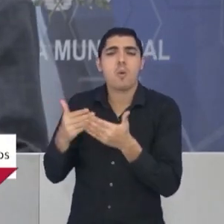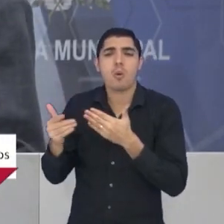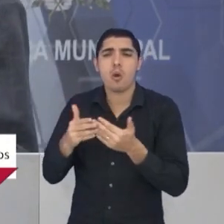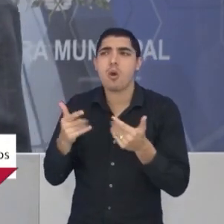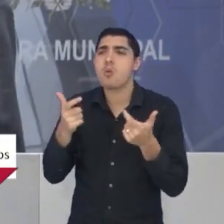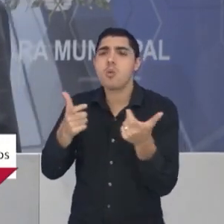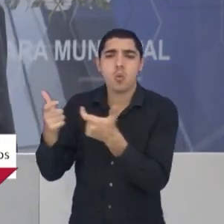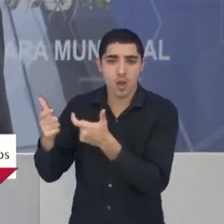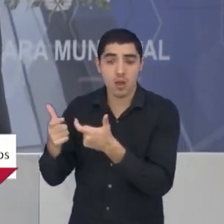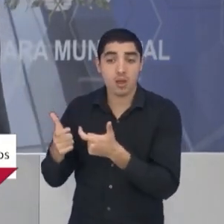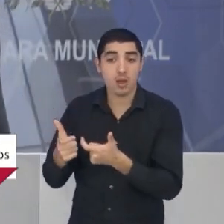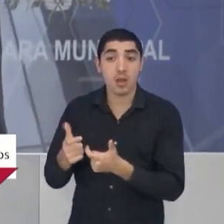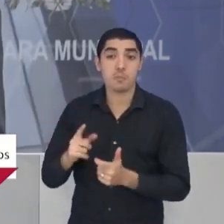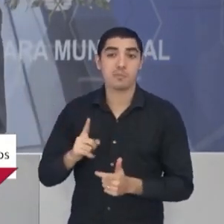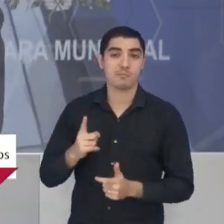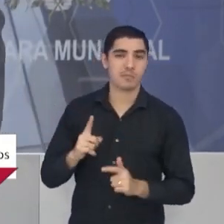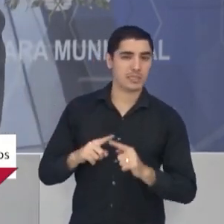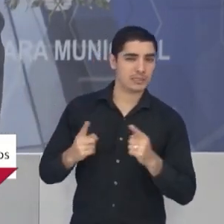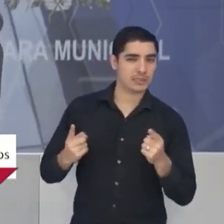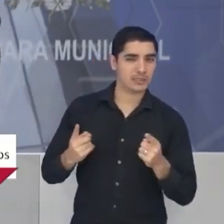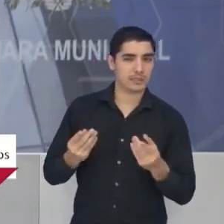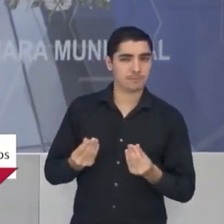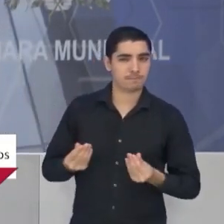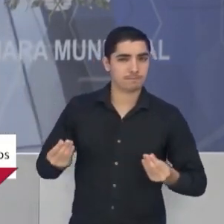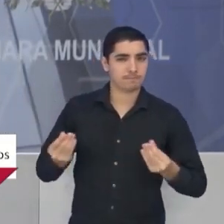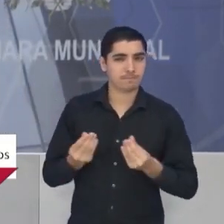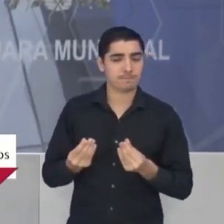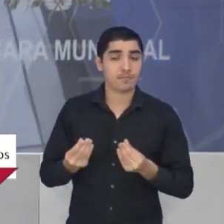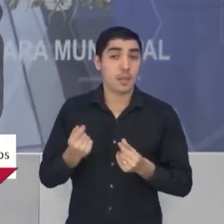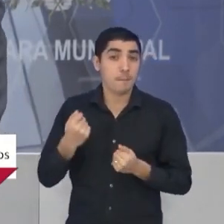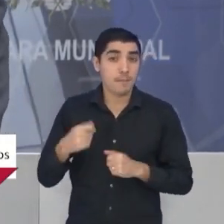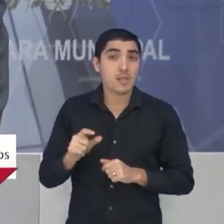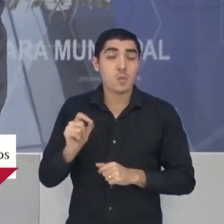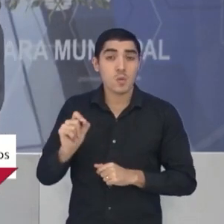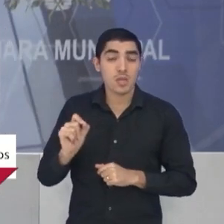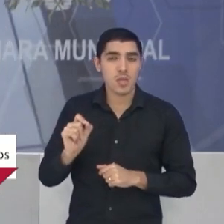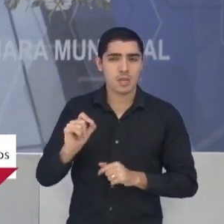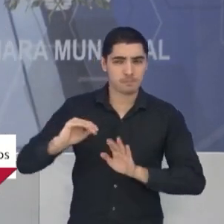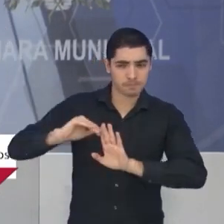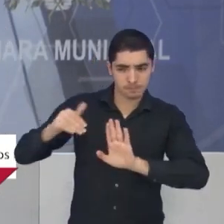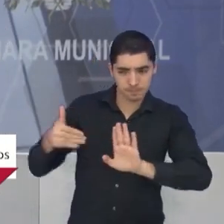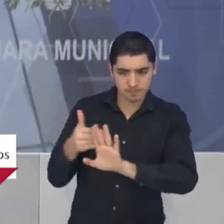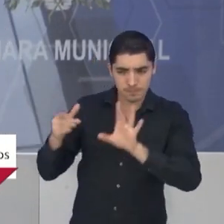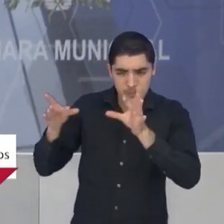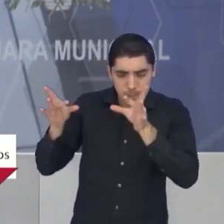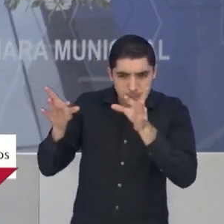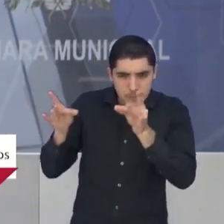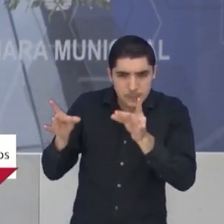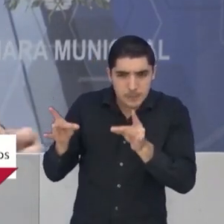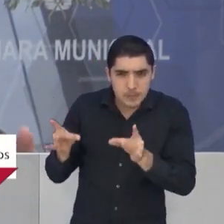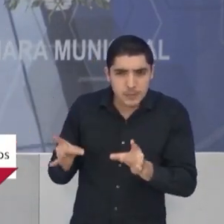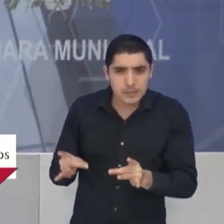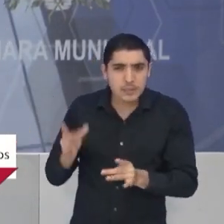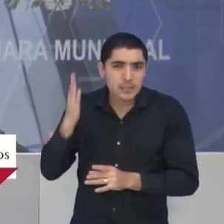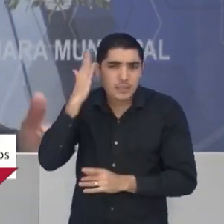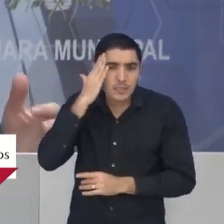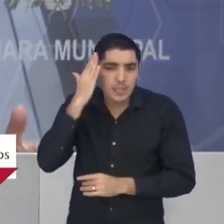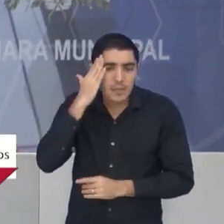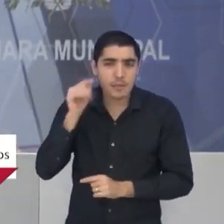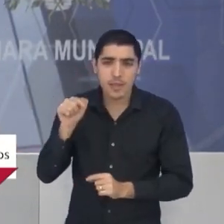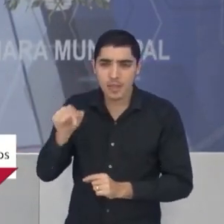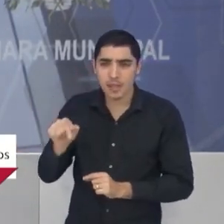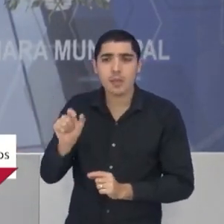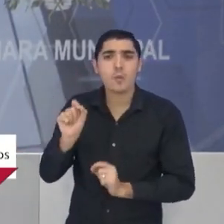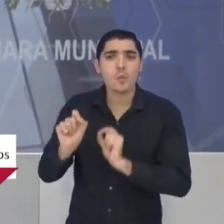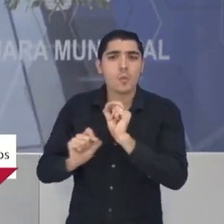ser olhada sem um critério de do retrospecto